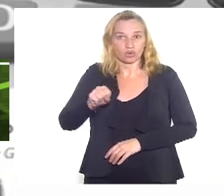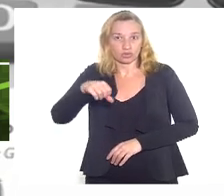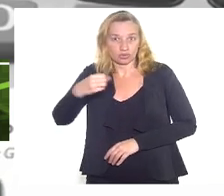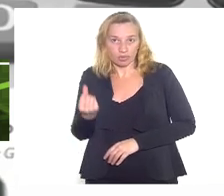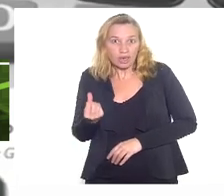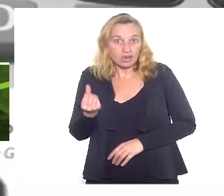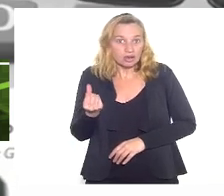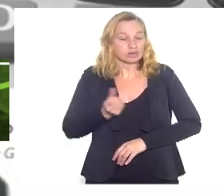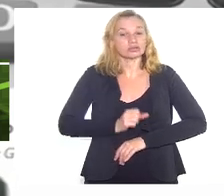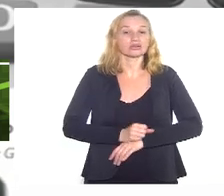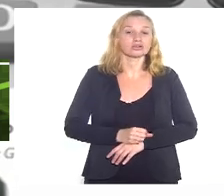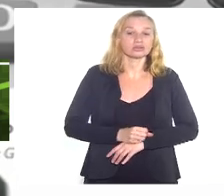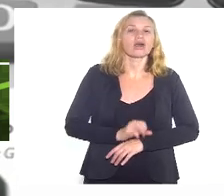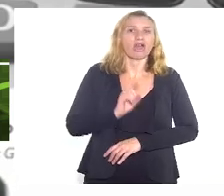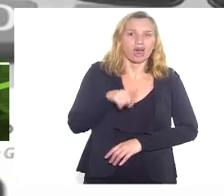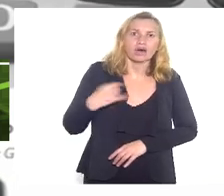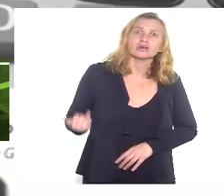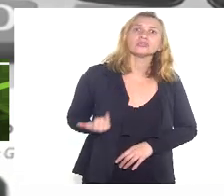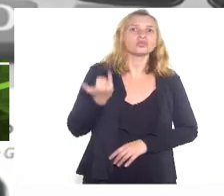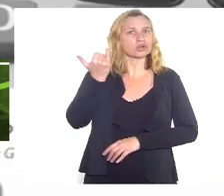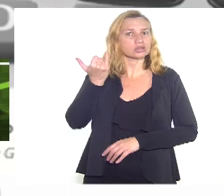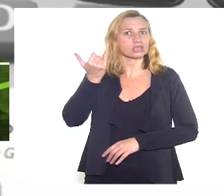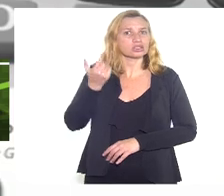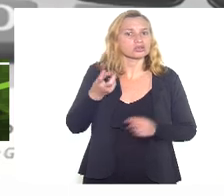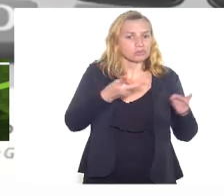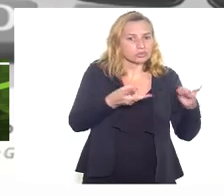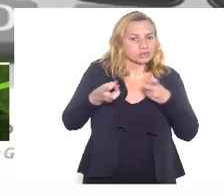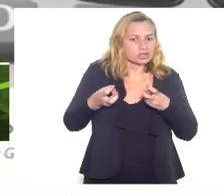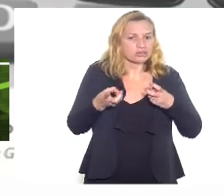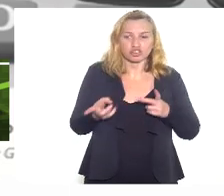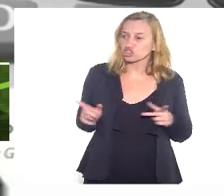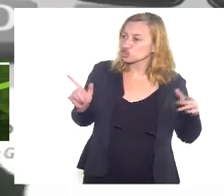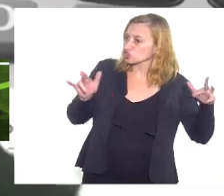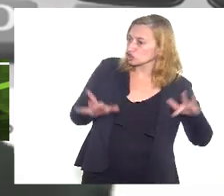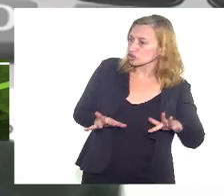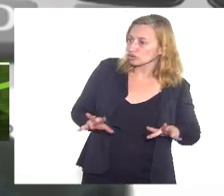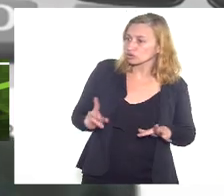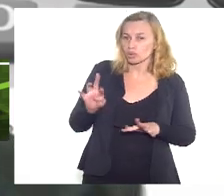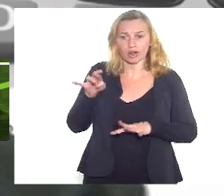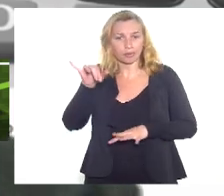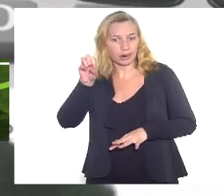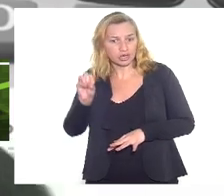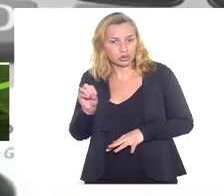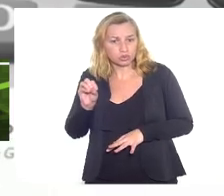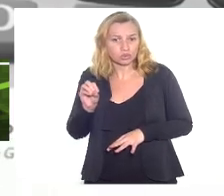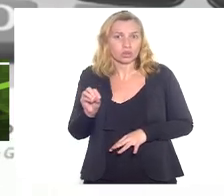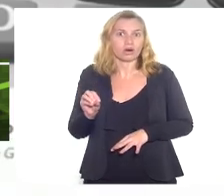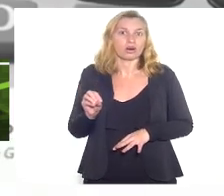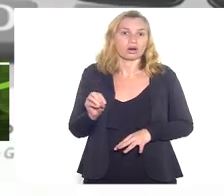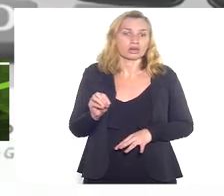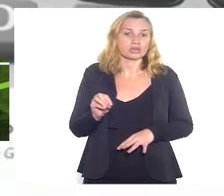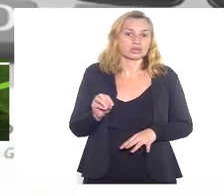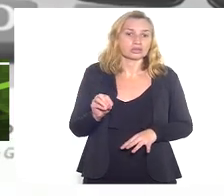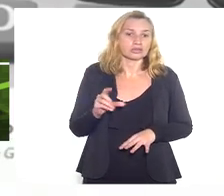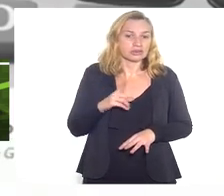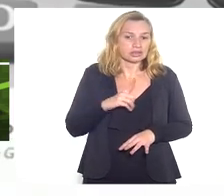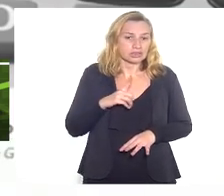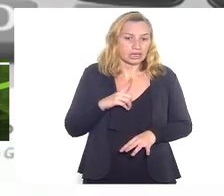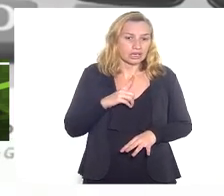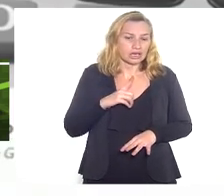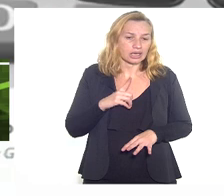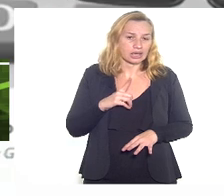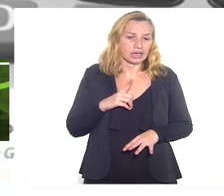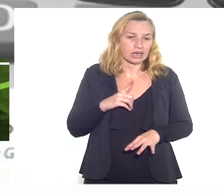e é muito importante notar que, diferentemente do Repetro existente